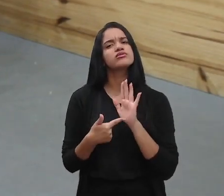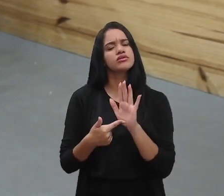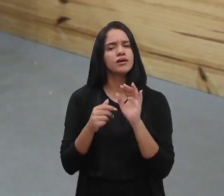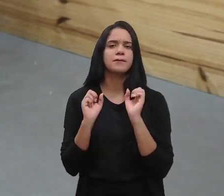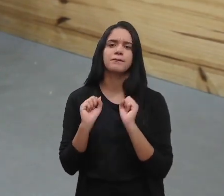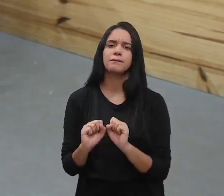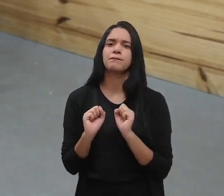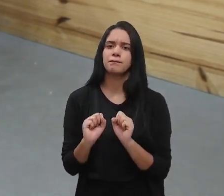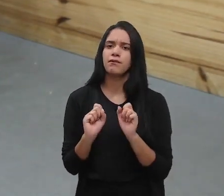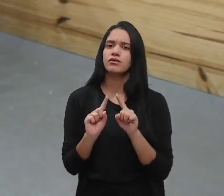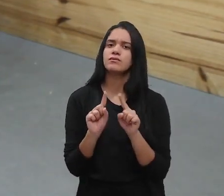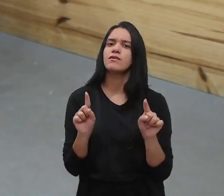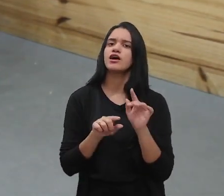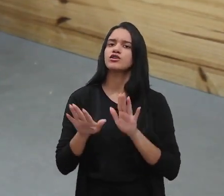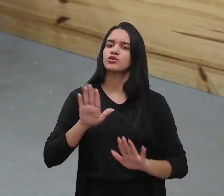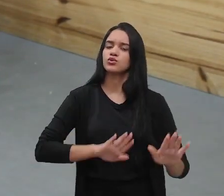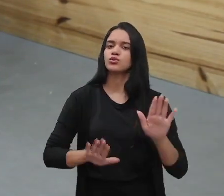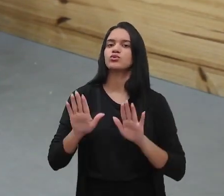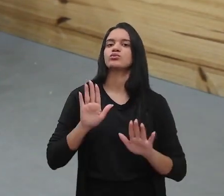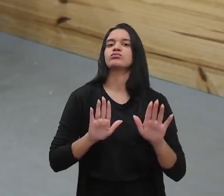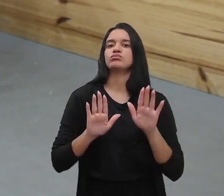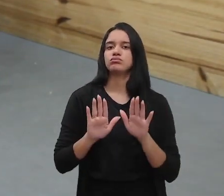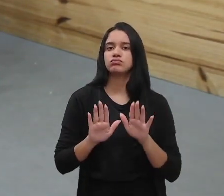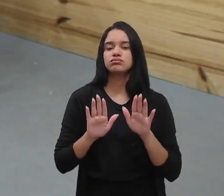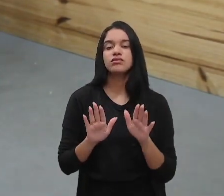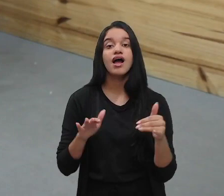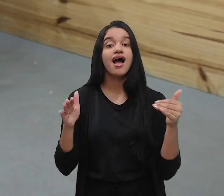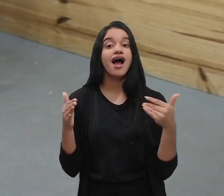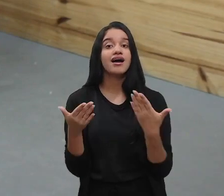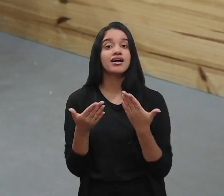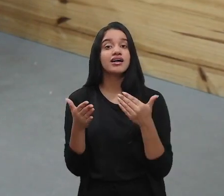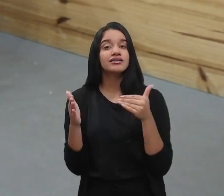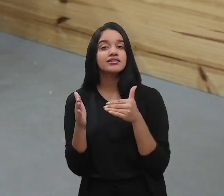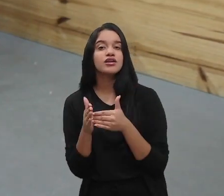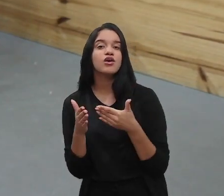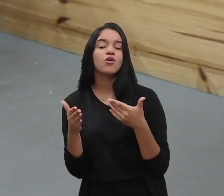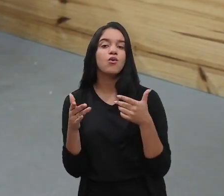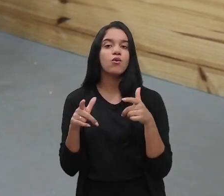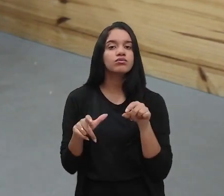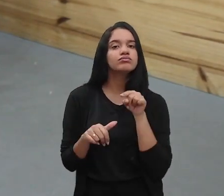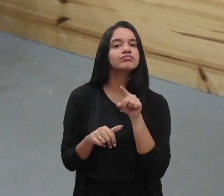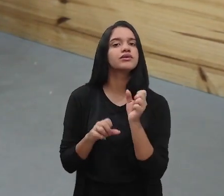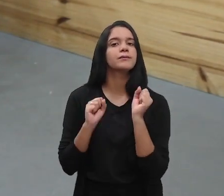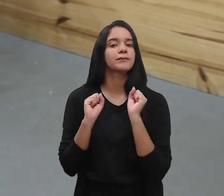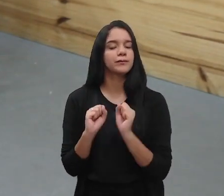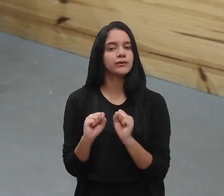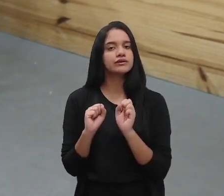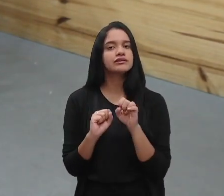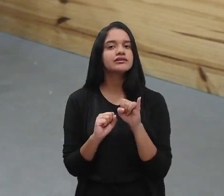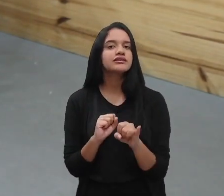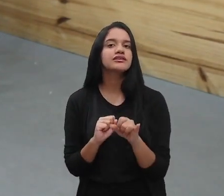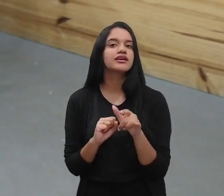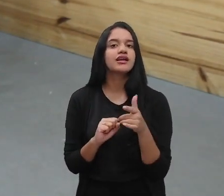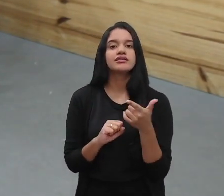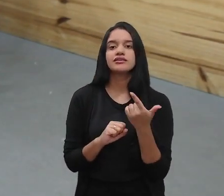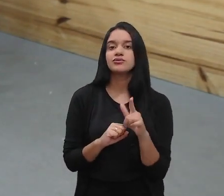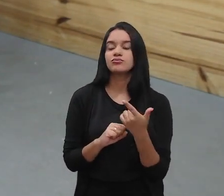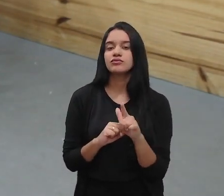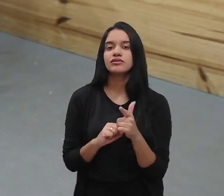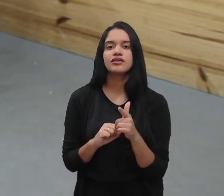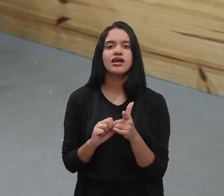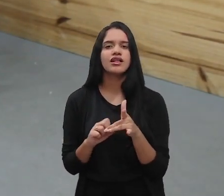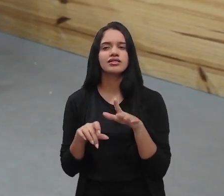mas muito cuidado, né, em que até onde ela vai e até onde você pode ir, porque se você não tiver esse nível, são